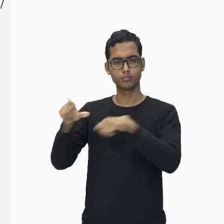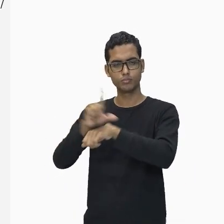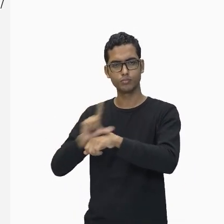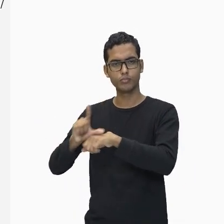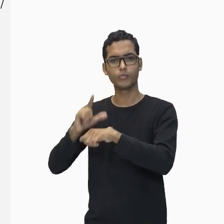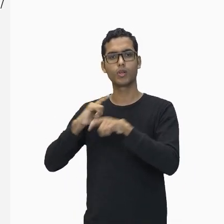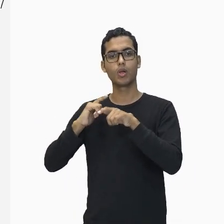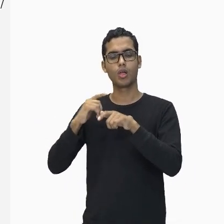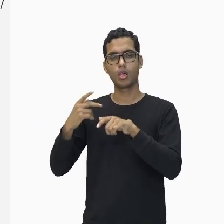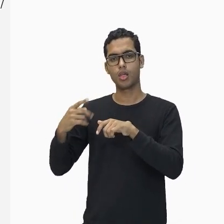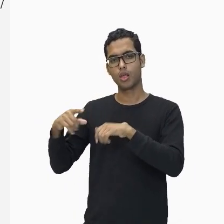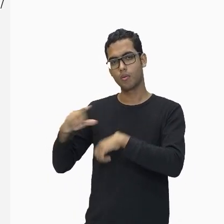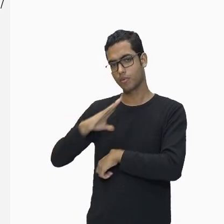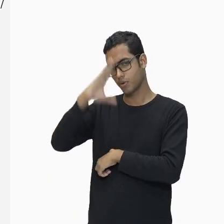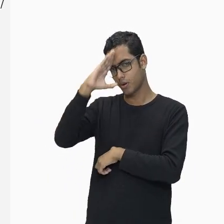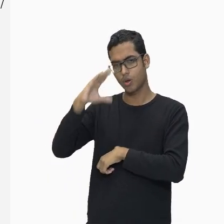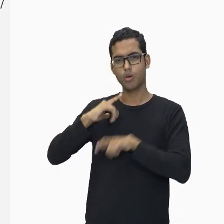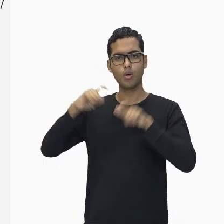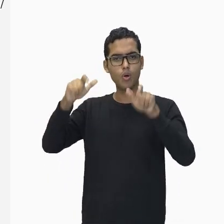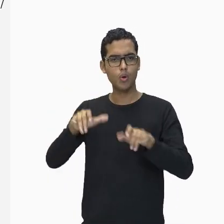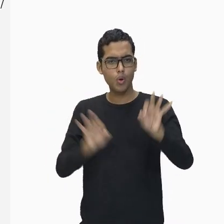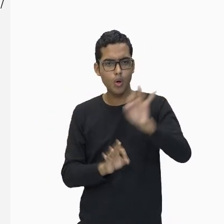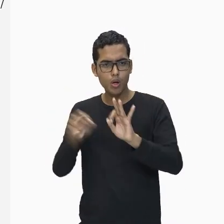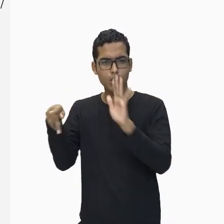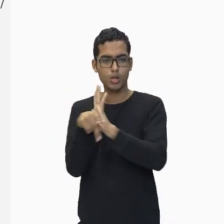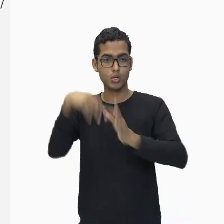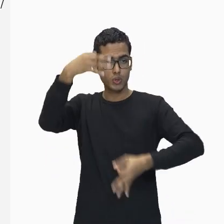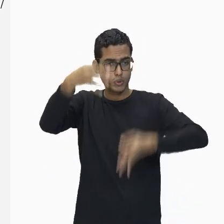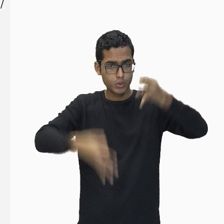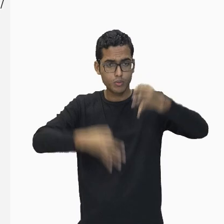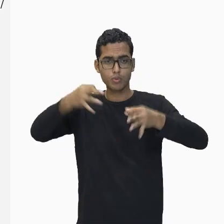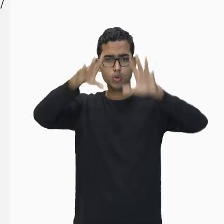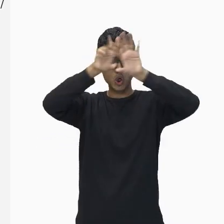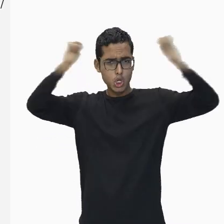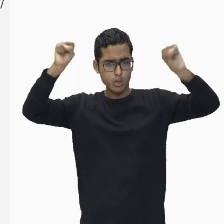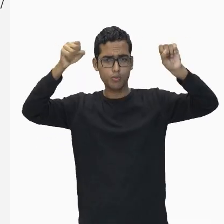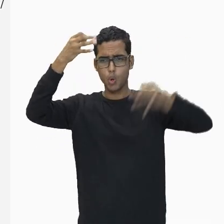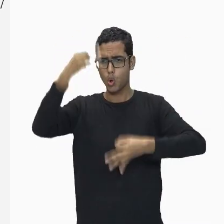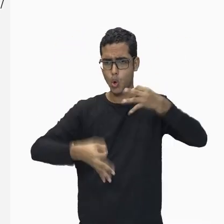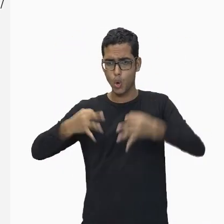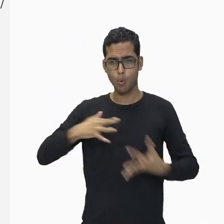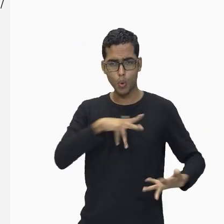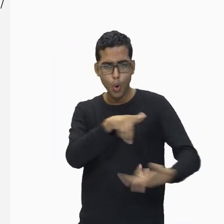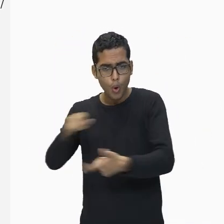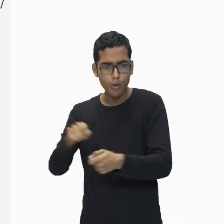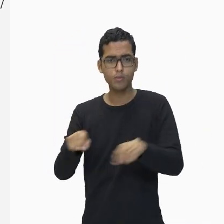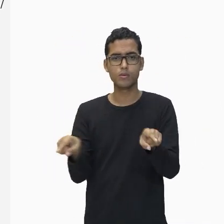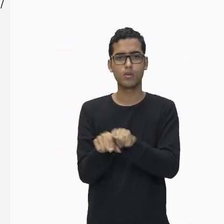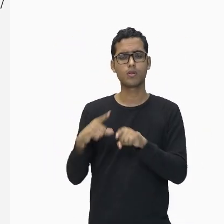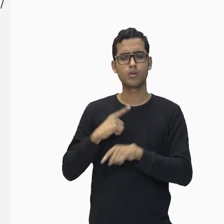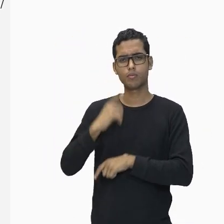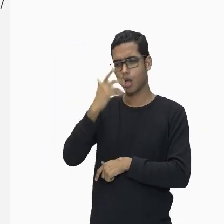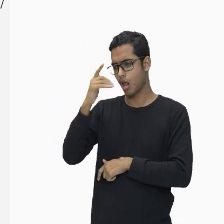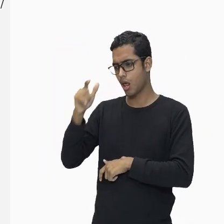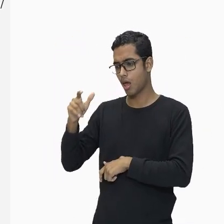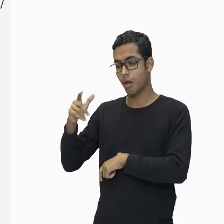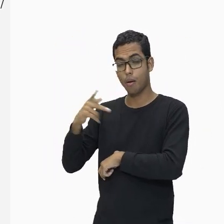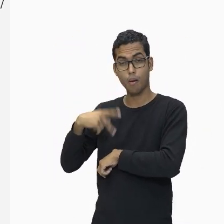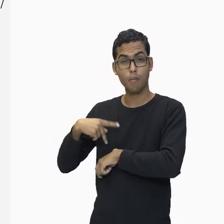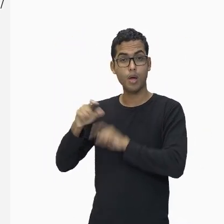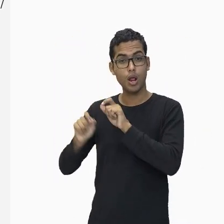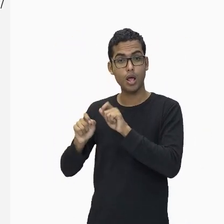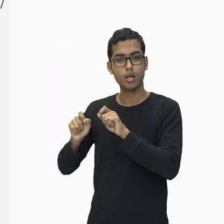Potsdam foi a organização de um tribunal internacional para o julgamento dos envolvidos com o nazismo. Trata-se do Tribunal